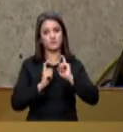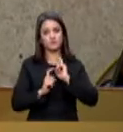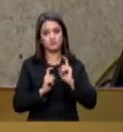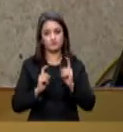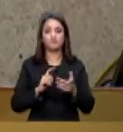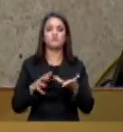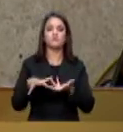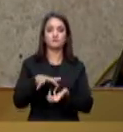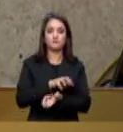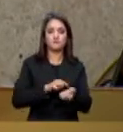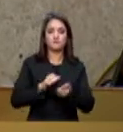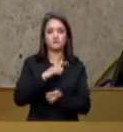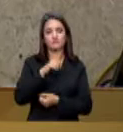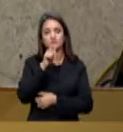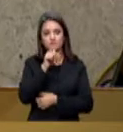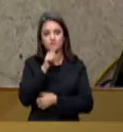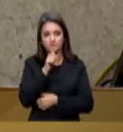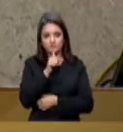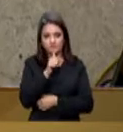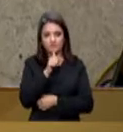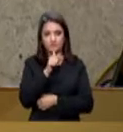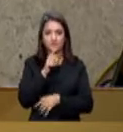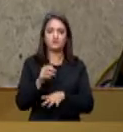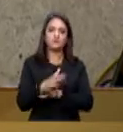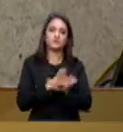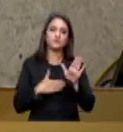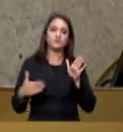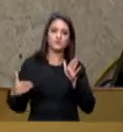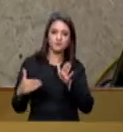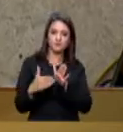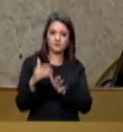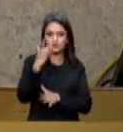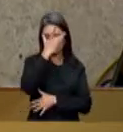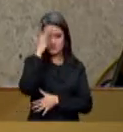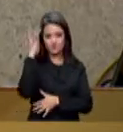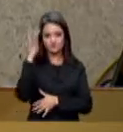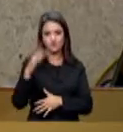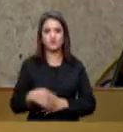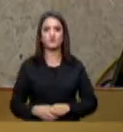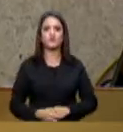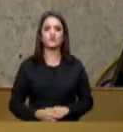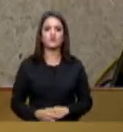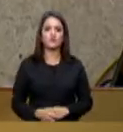de água e saneamento para todas e todos.